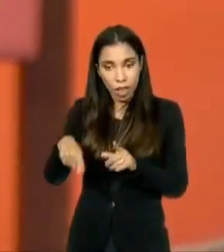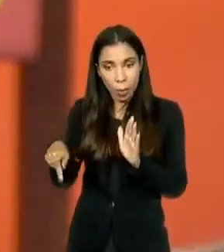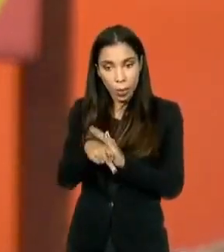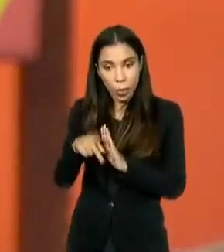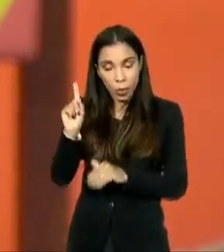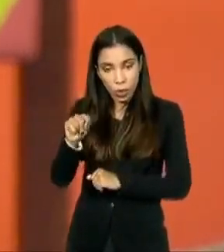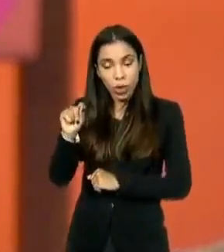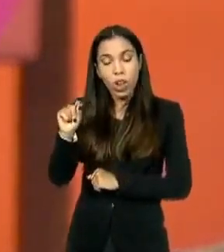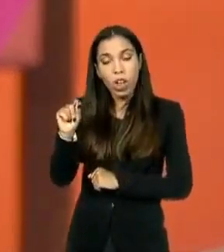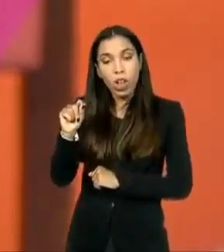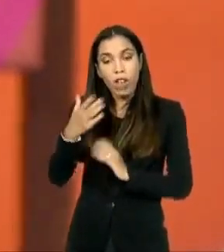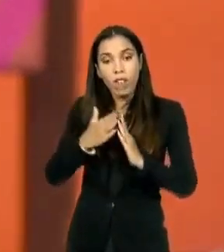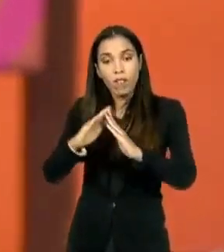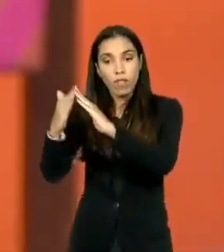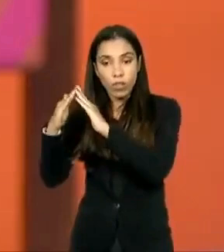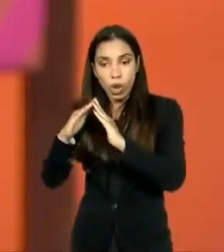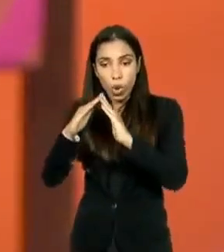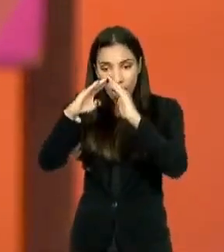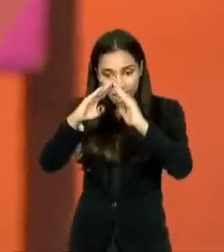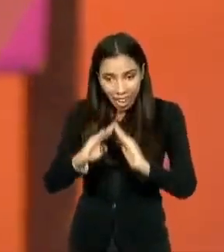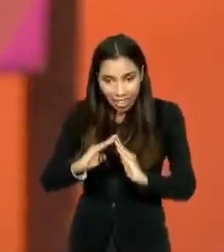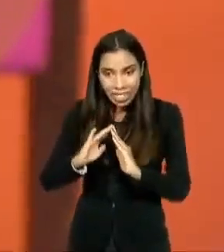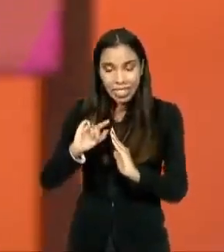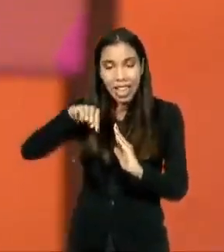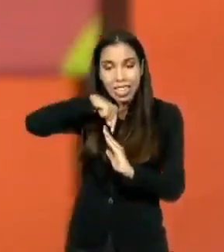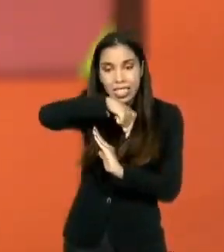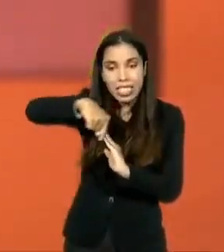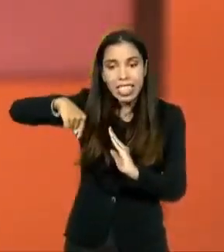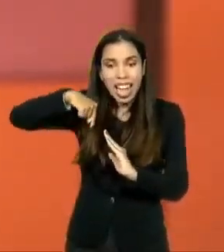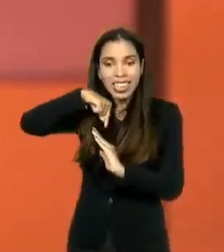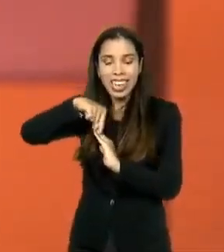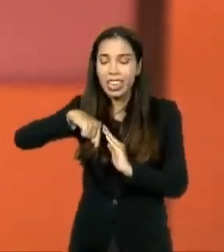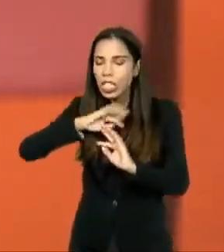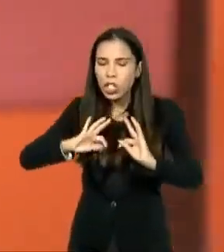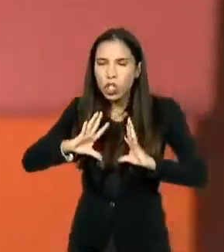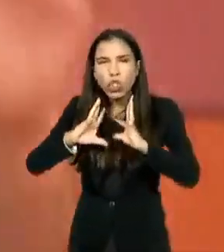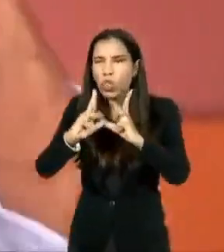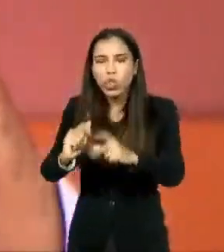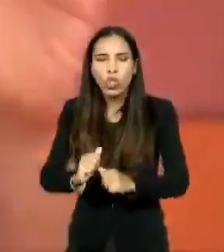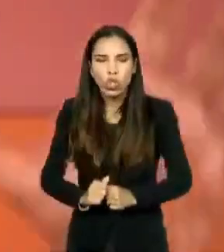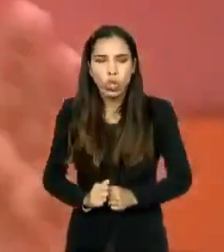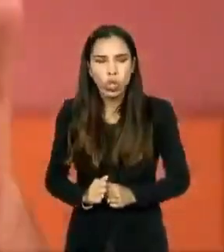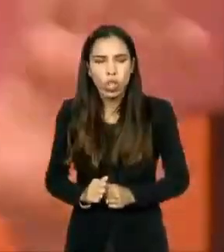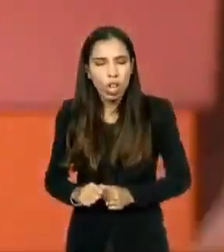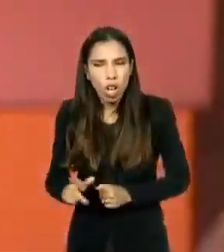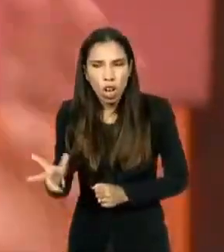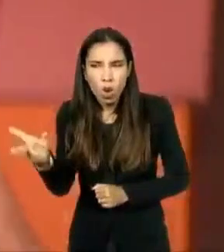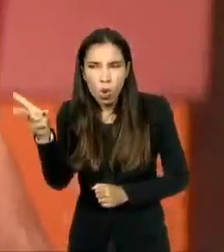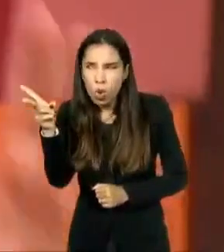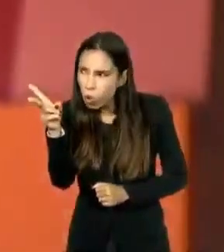comoveu muito. Habitação é sagrada em todos os sentidos. Aí eu posso ouvir aquilo assim,